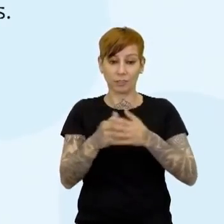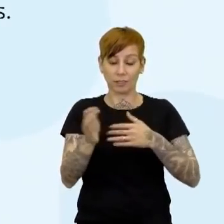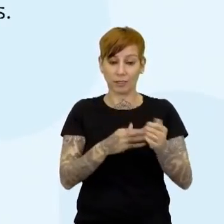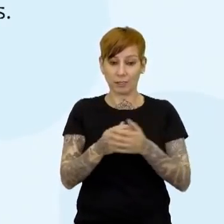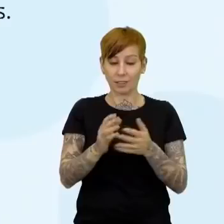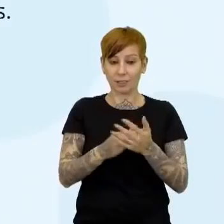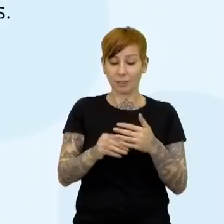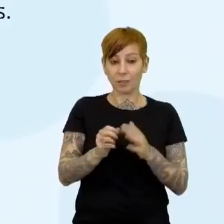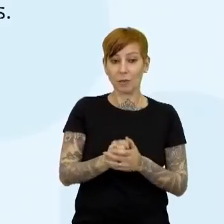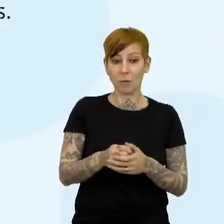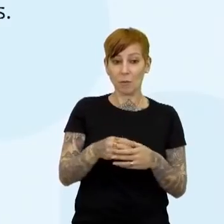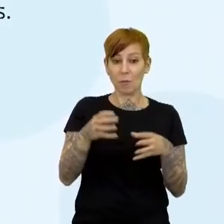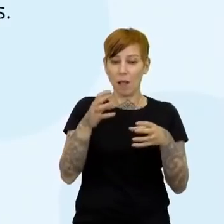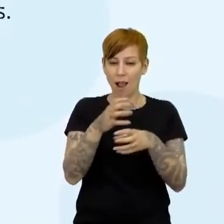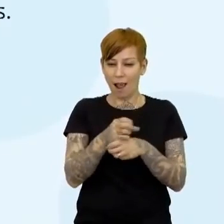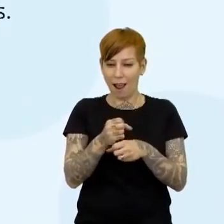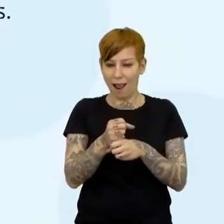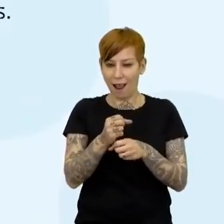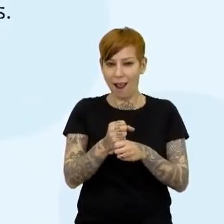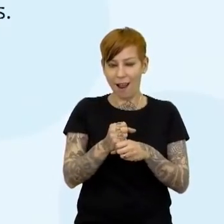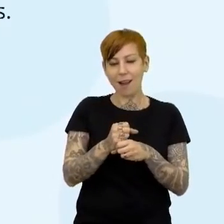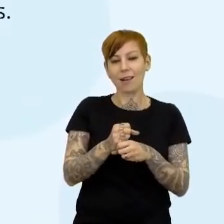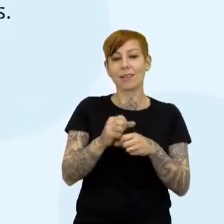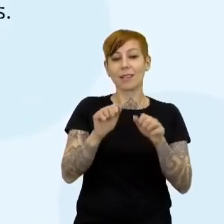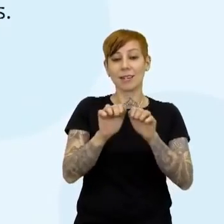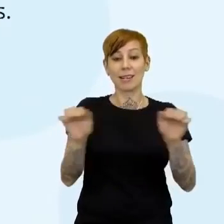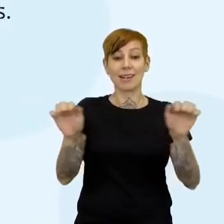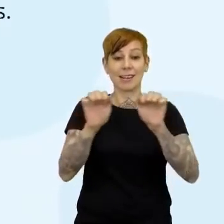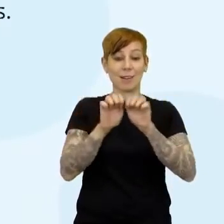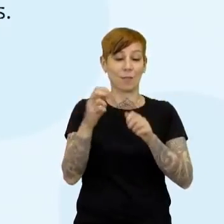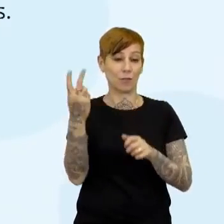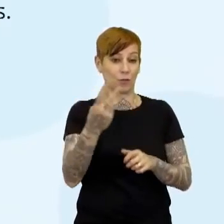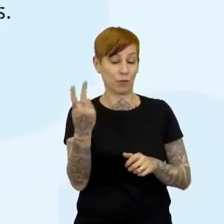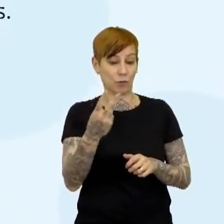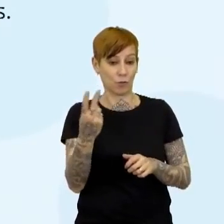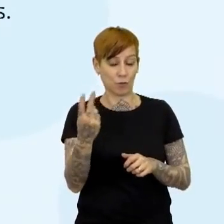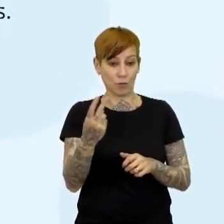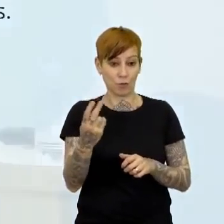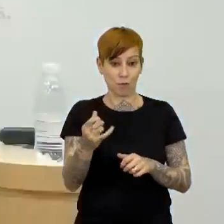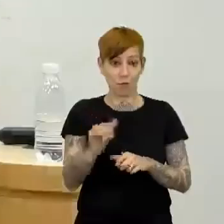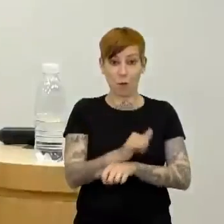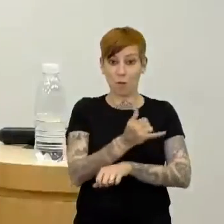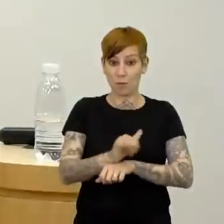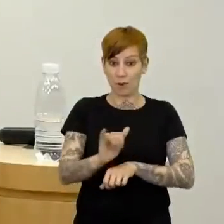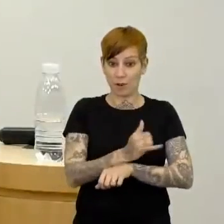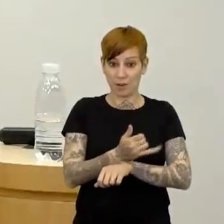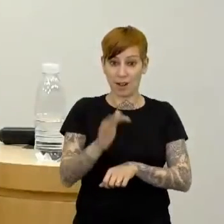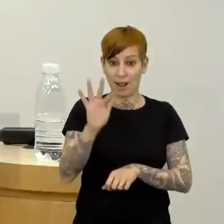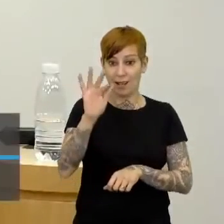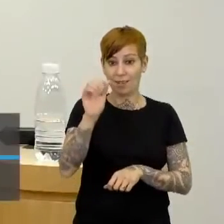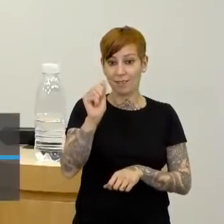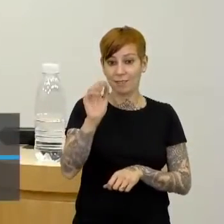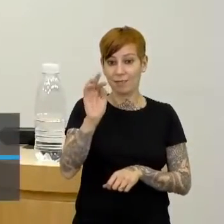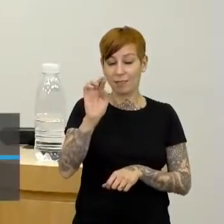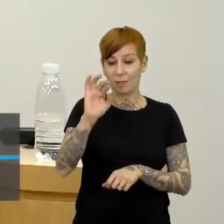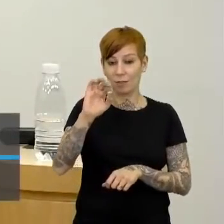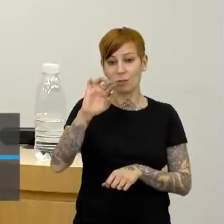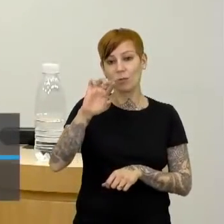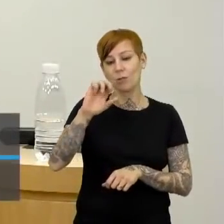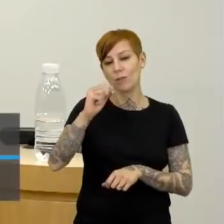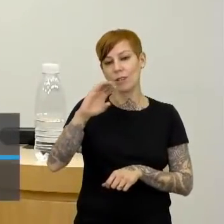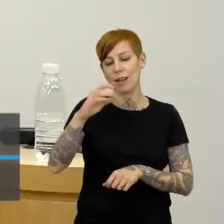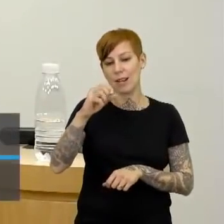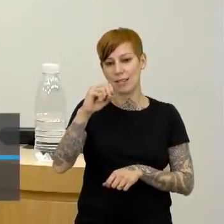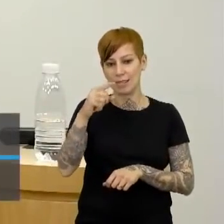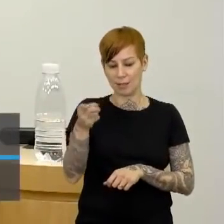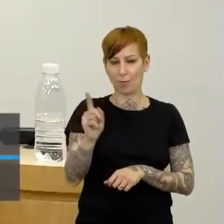resolver problemas com equações do segundo grau só que usando uma técnica que é fatoração tá nós vamos usar esta